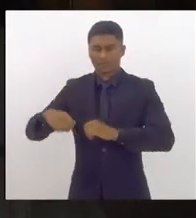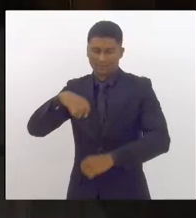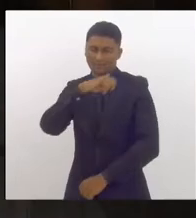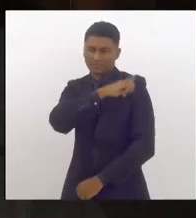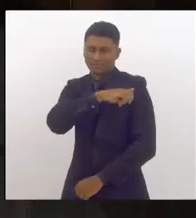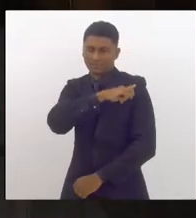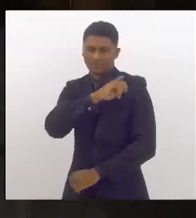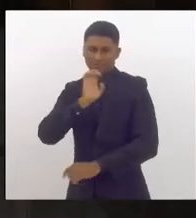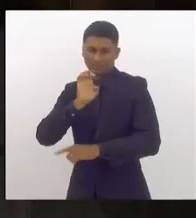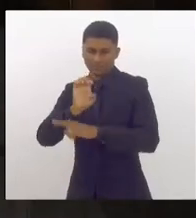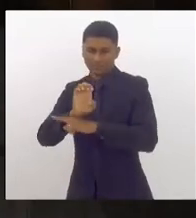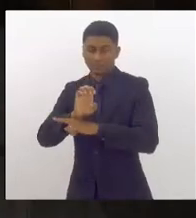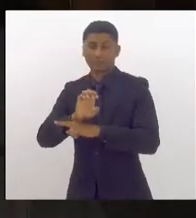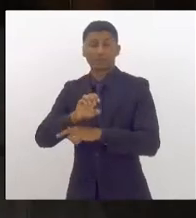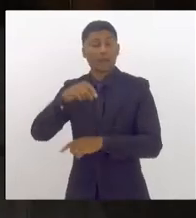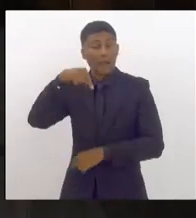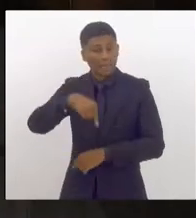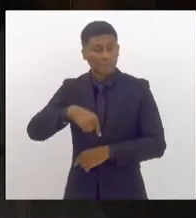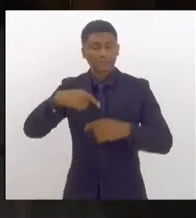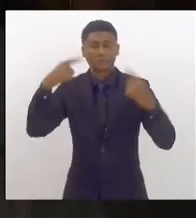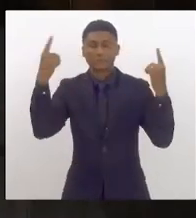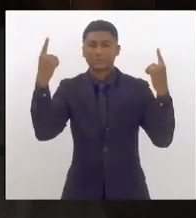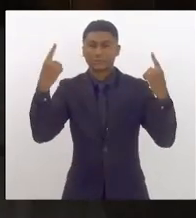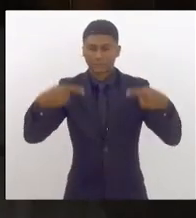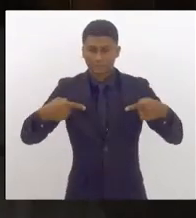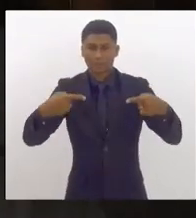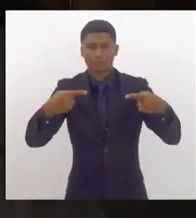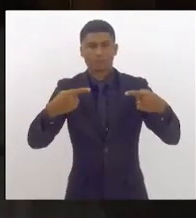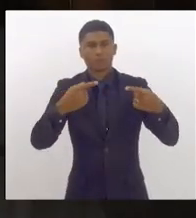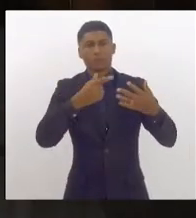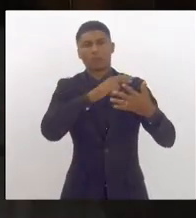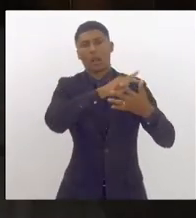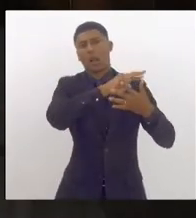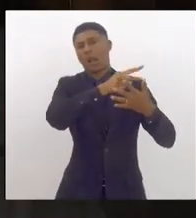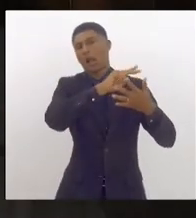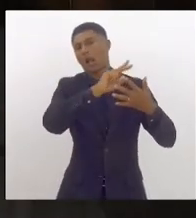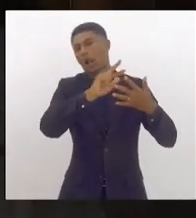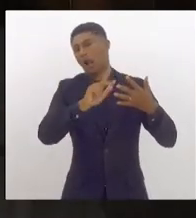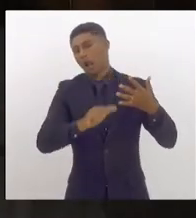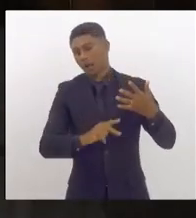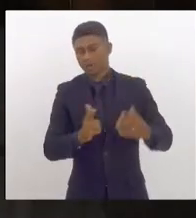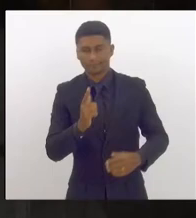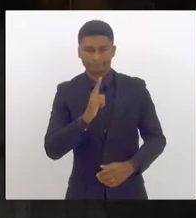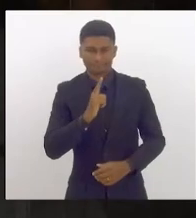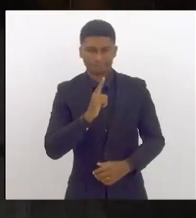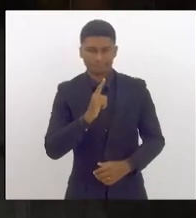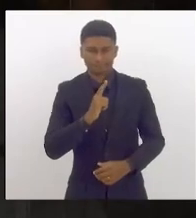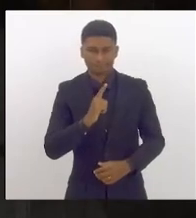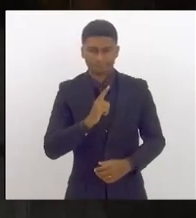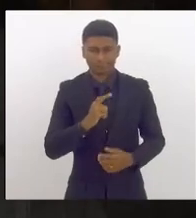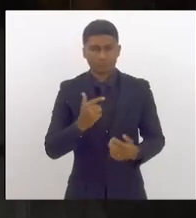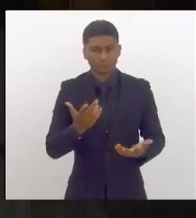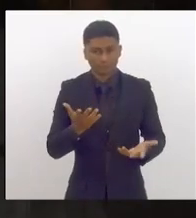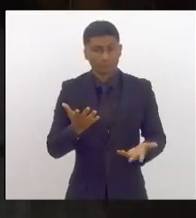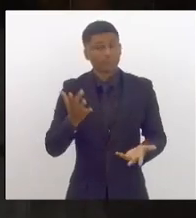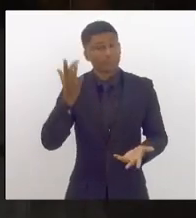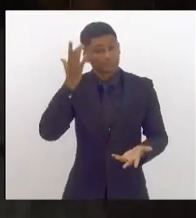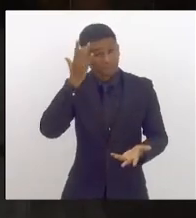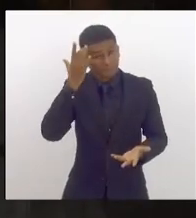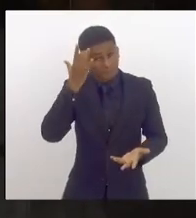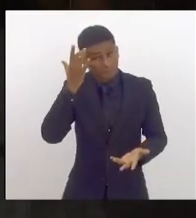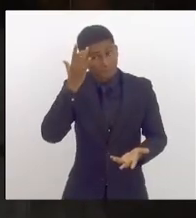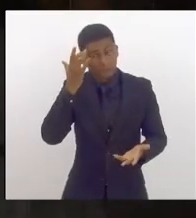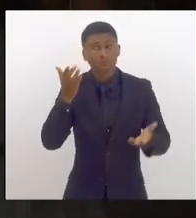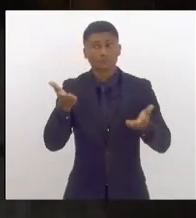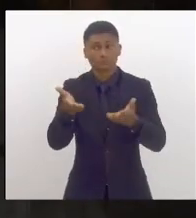desafios que espero serão considerados sopesadas